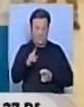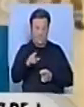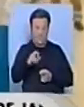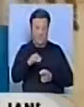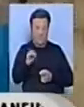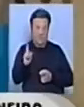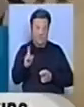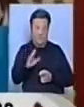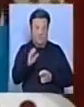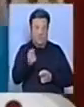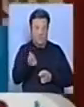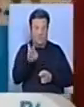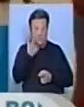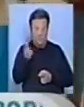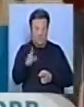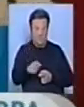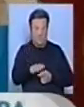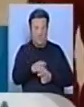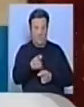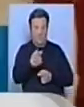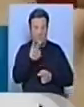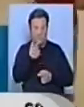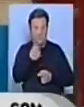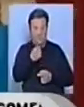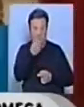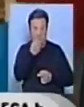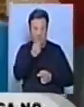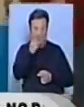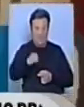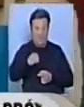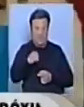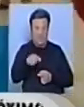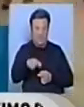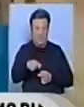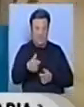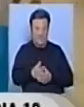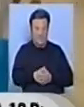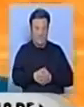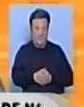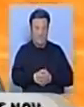Martinho, mas daqui a pouco voltamos para provar as castanhas deste magosto.